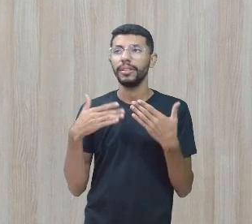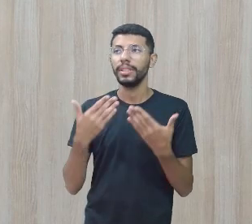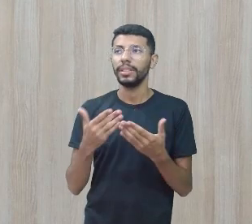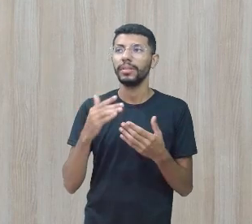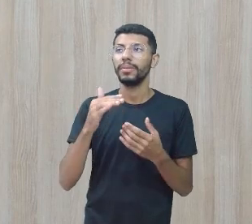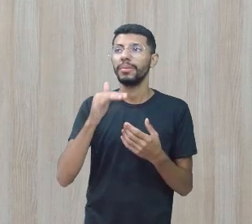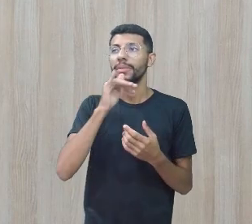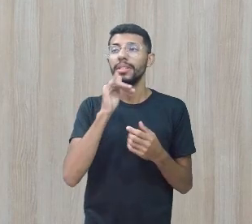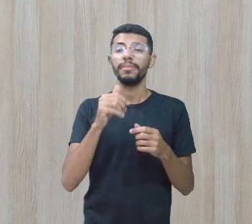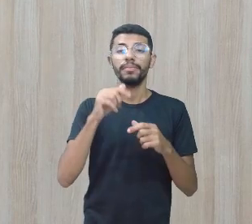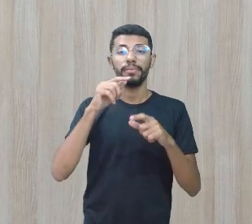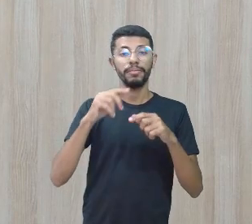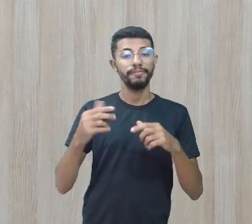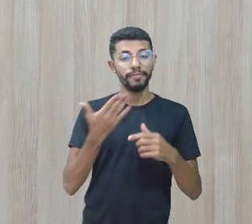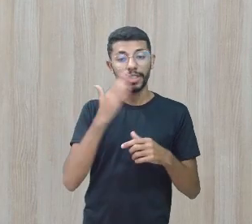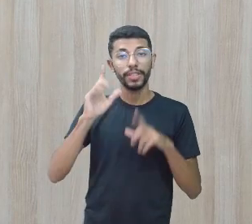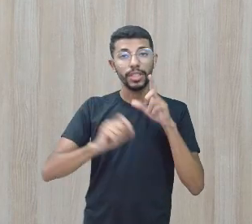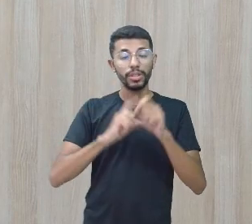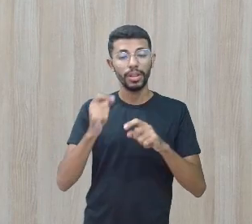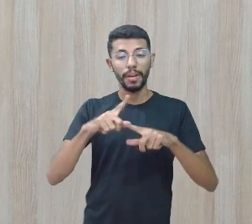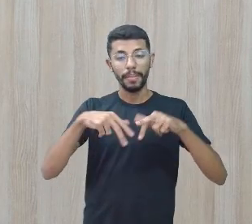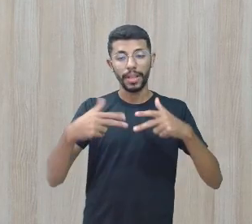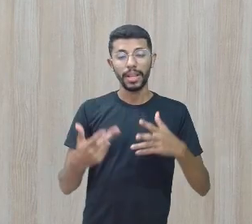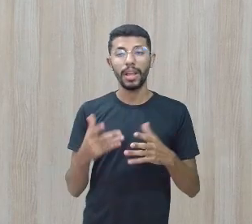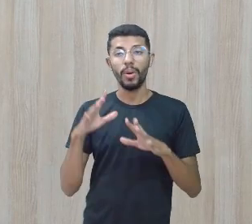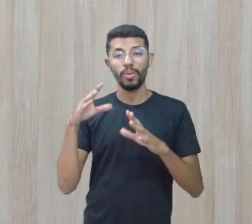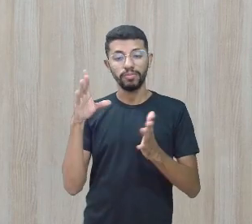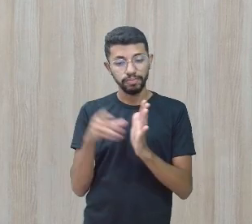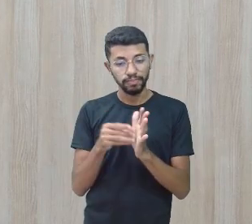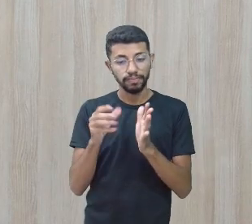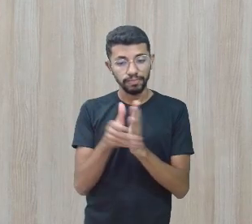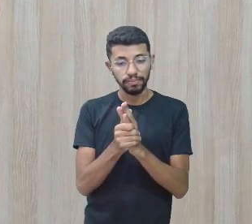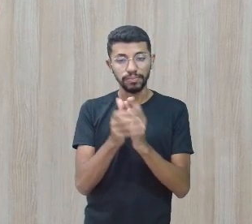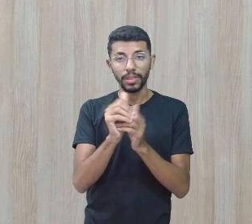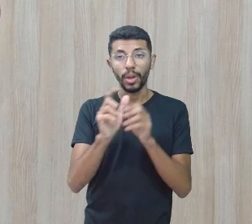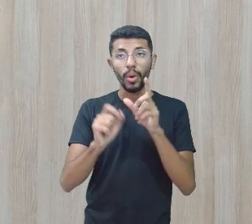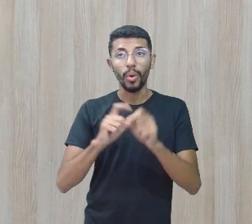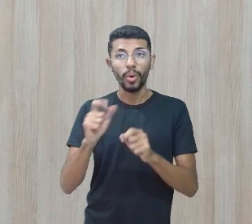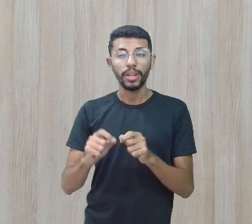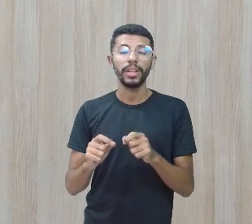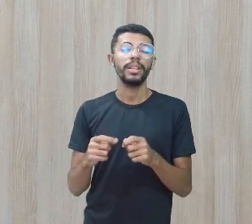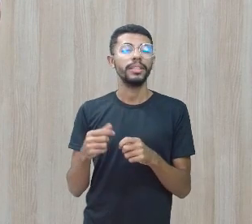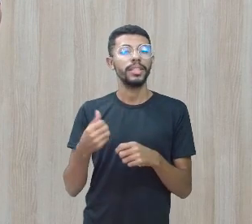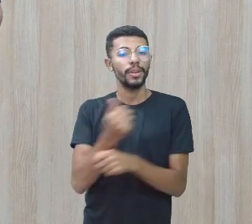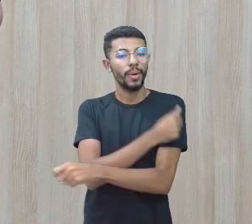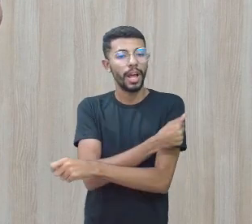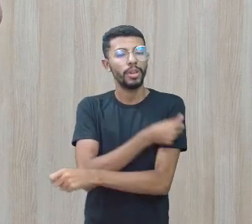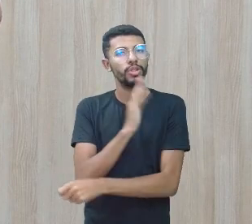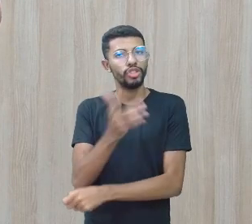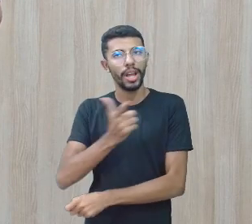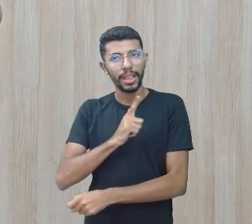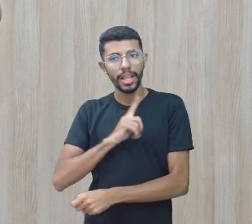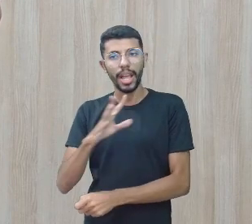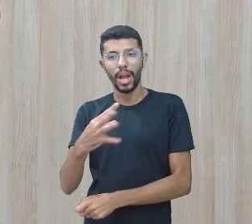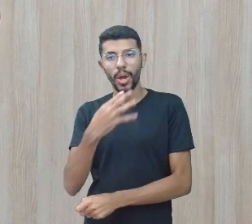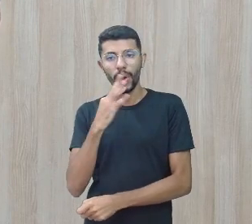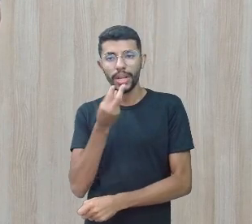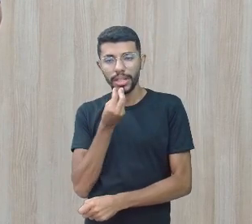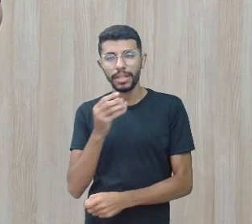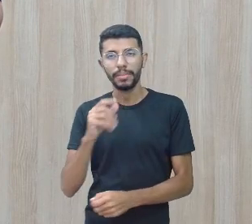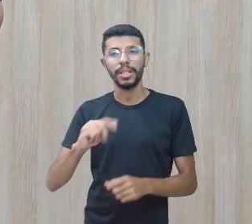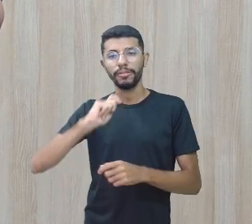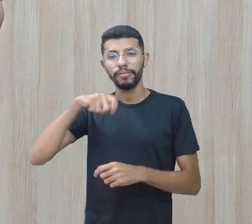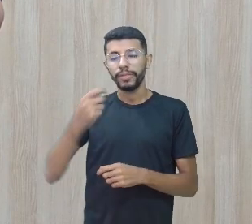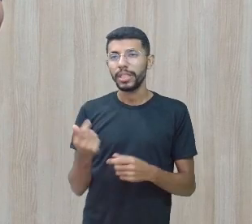do material concreto que o estudante já tenha o conhecimento do sinal, que você já tenha trabalhado com ele o